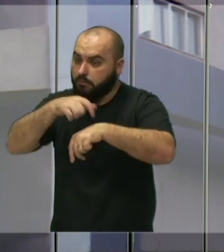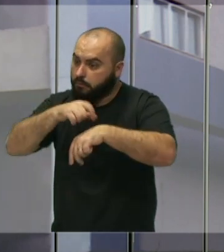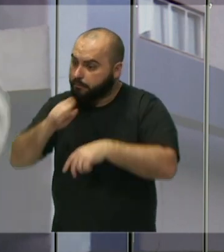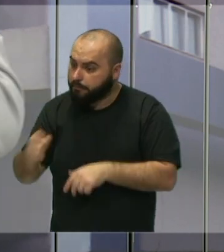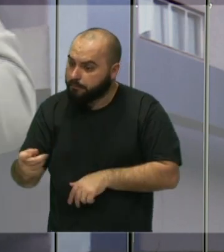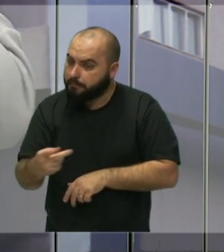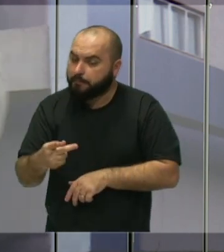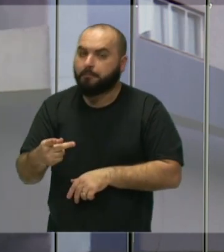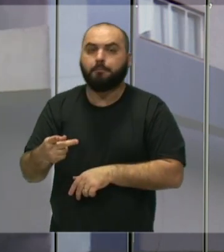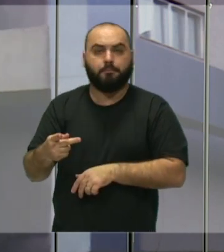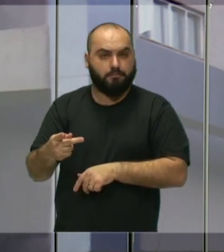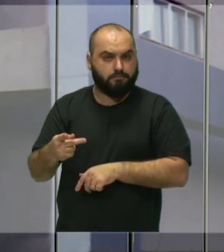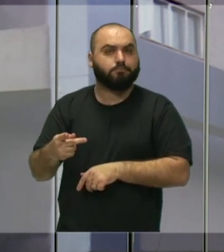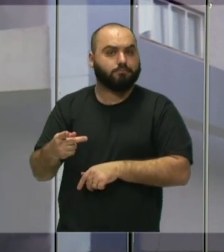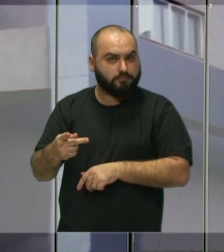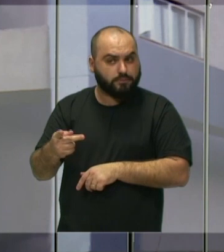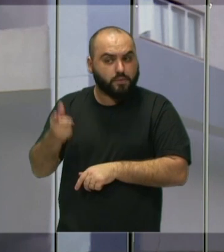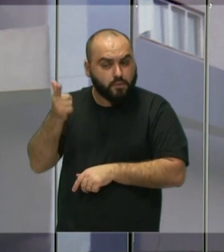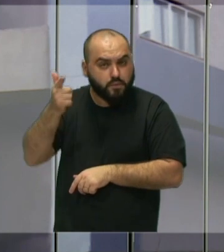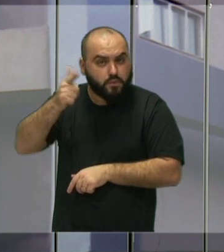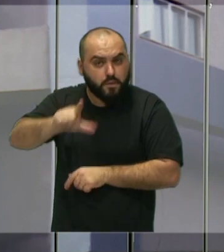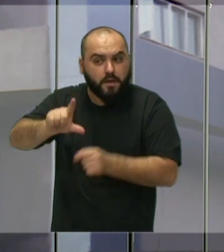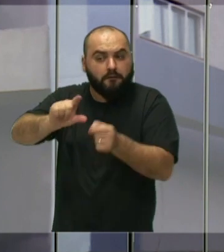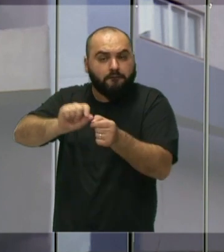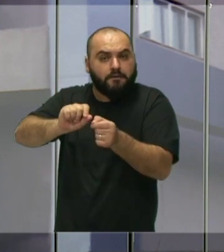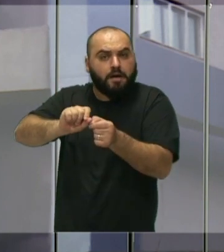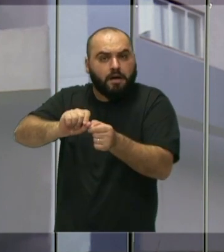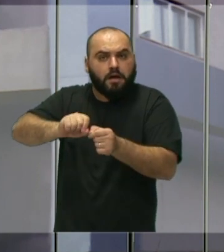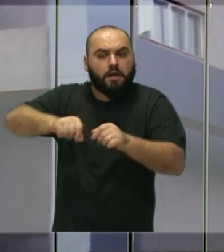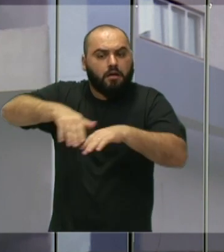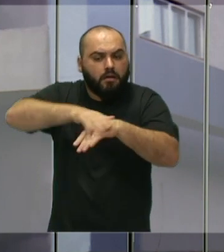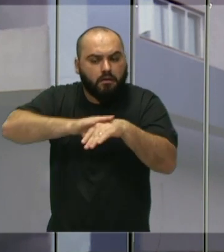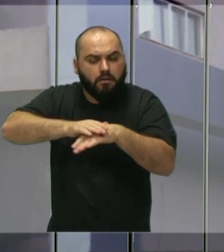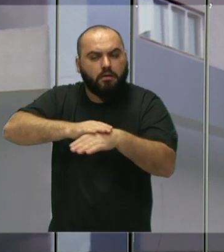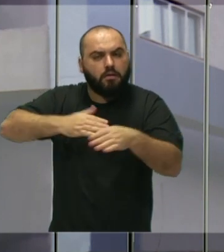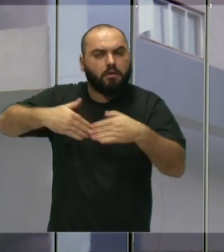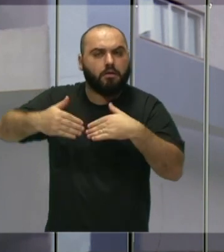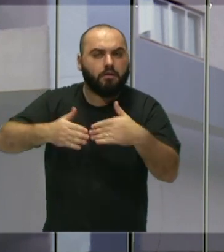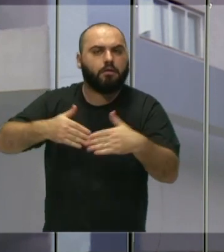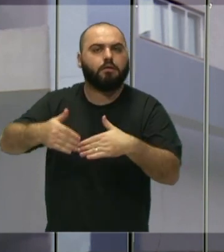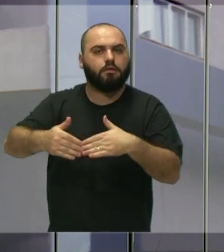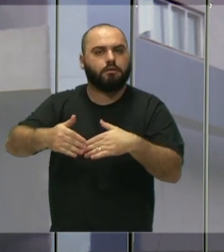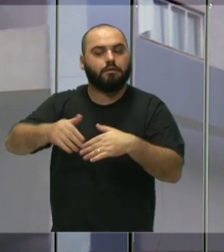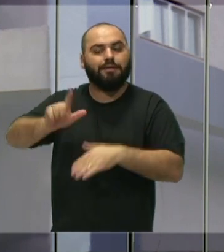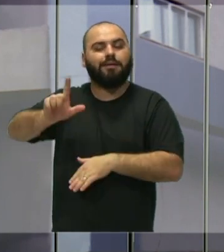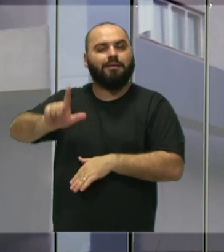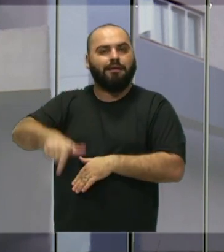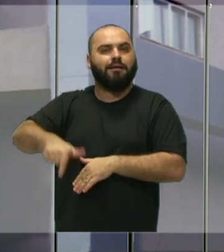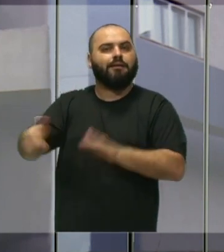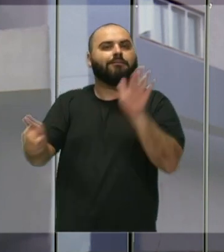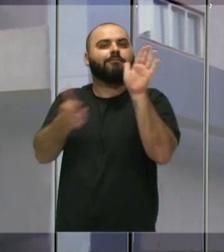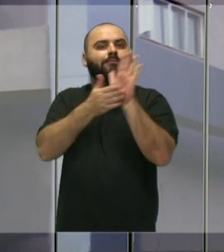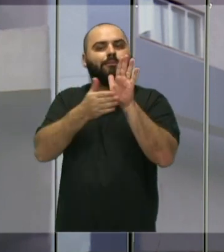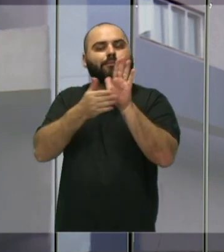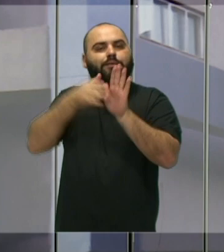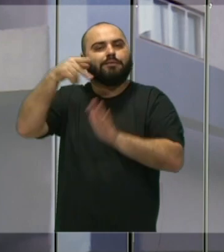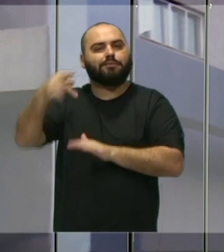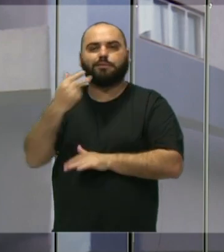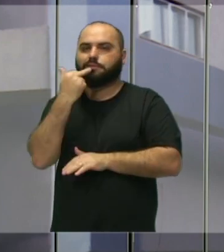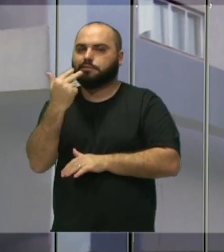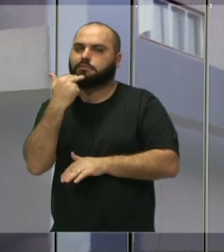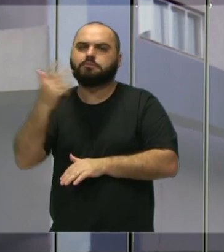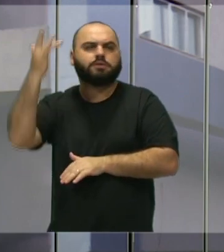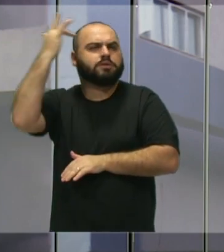essa oportunidade e de fazer esse debate acontecer. É isso que nós estamos propondo através dessas emendas e acho que